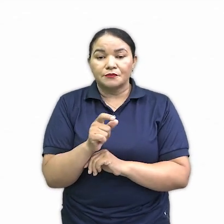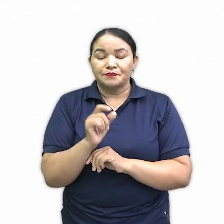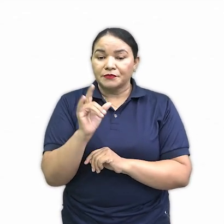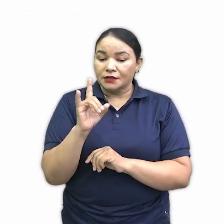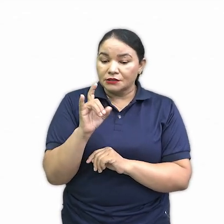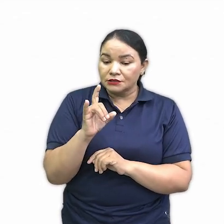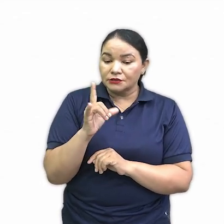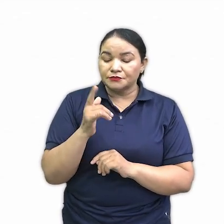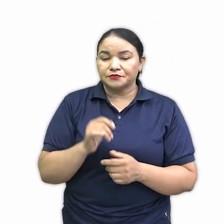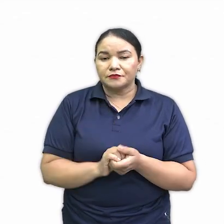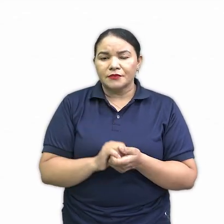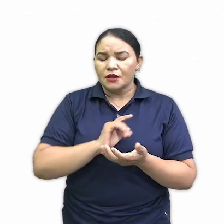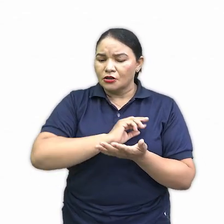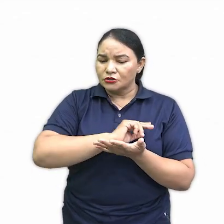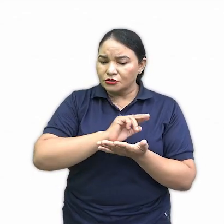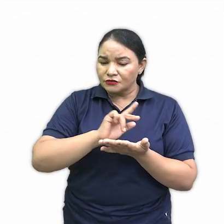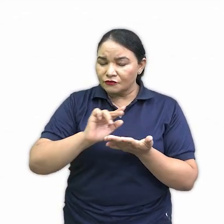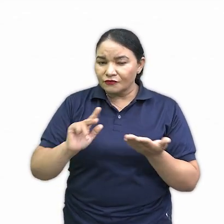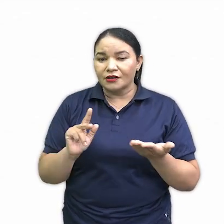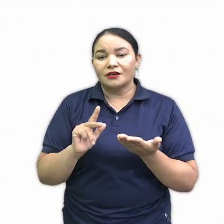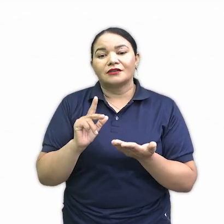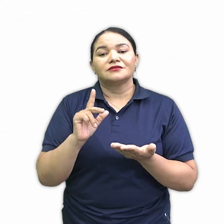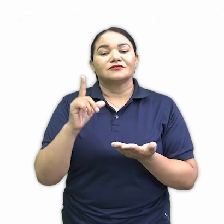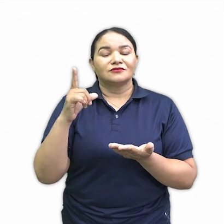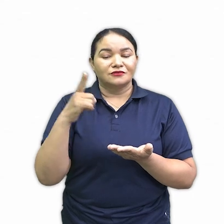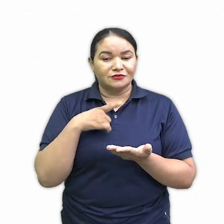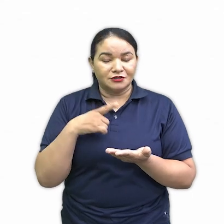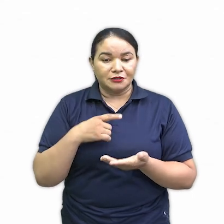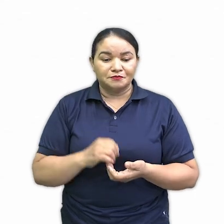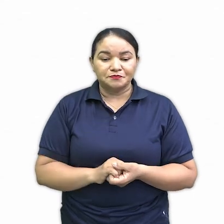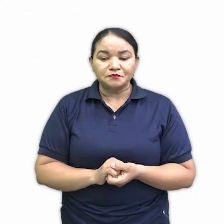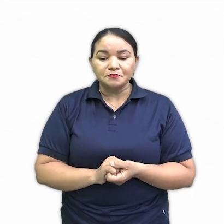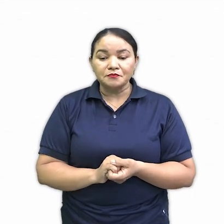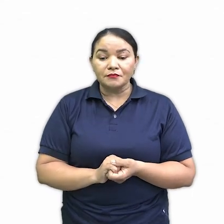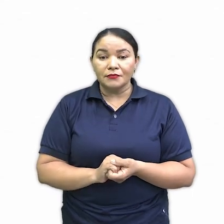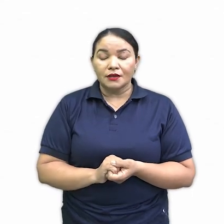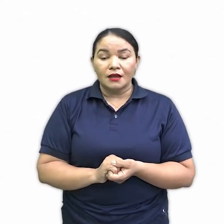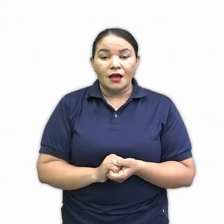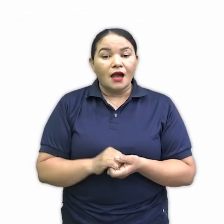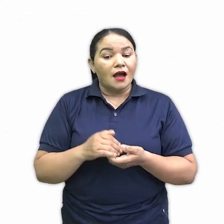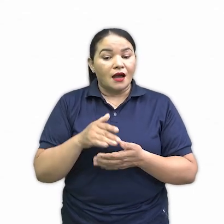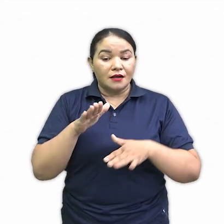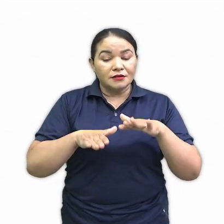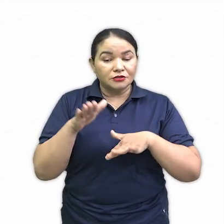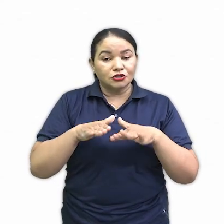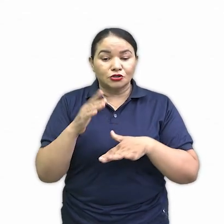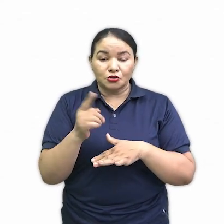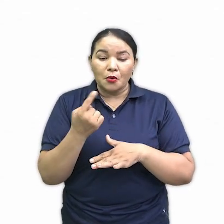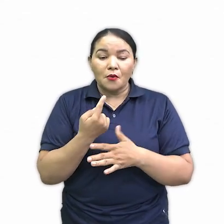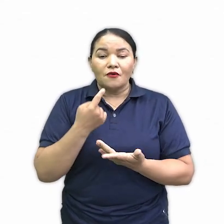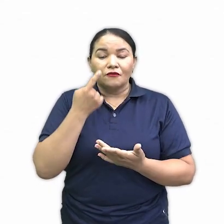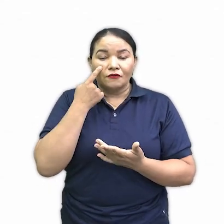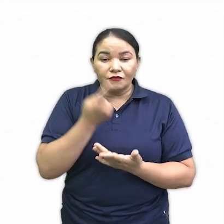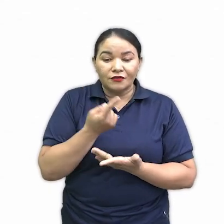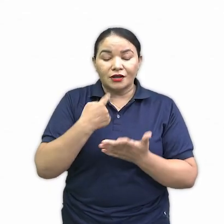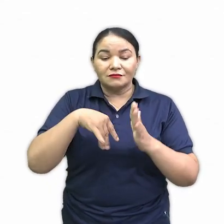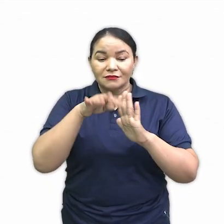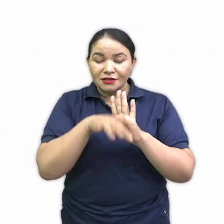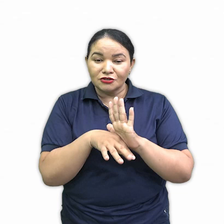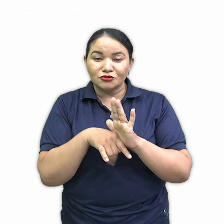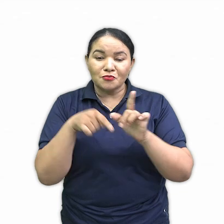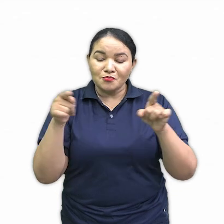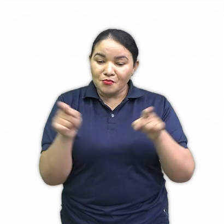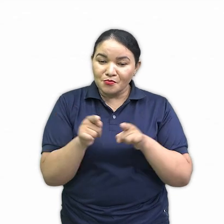aí esses, por mais que a gente ache que são textos mínimos, né, pequenos, por